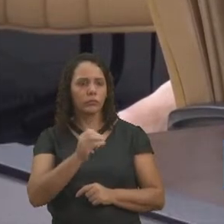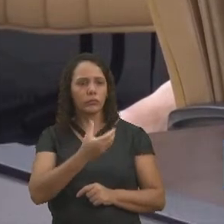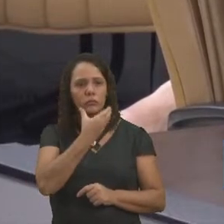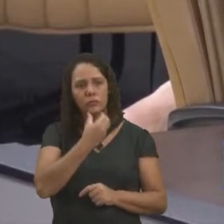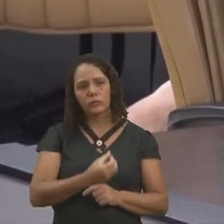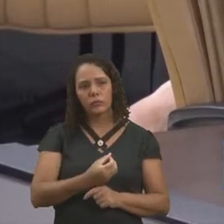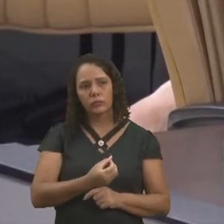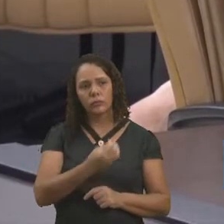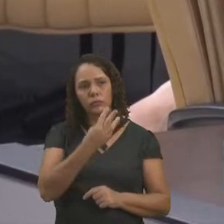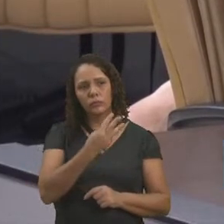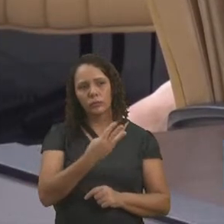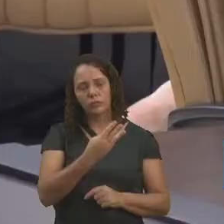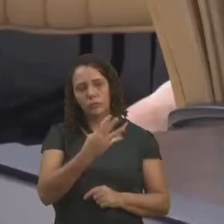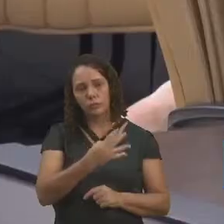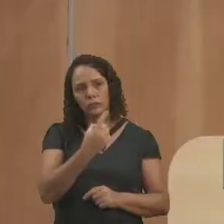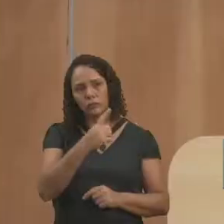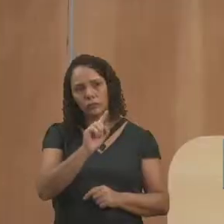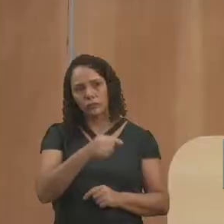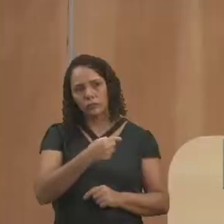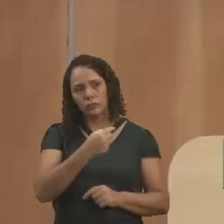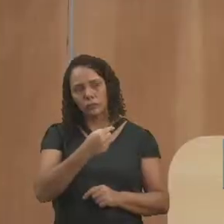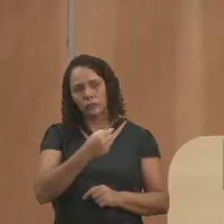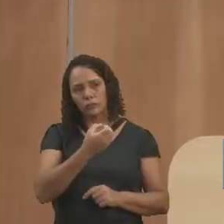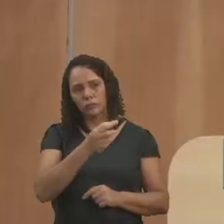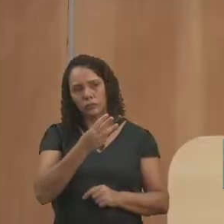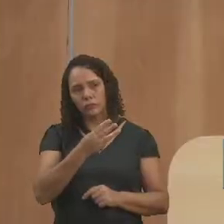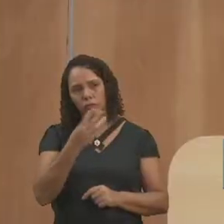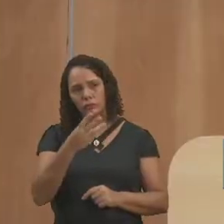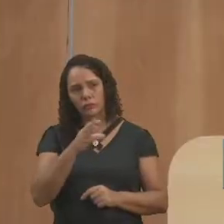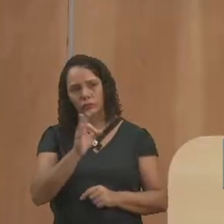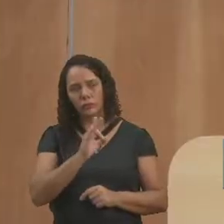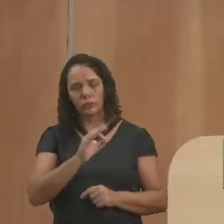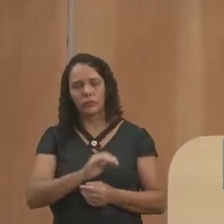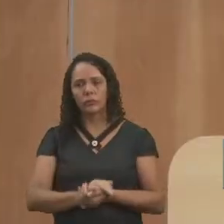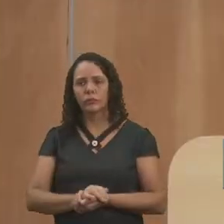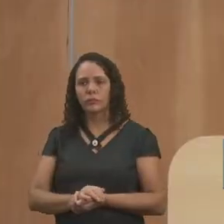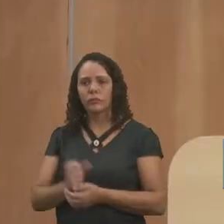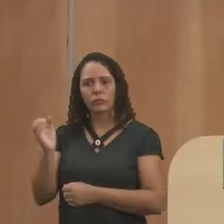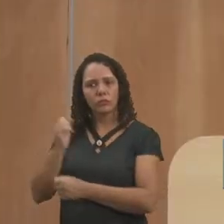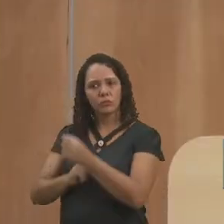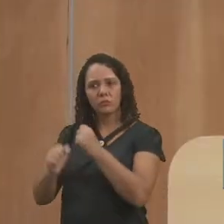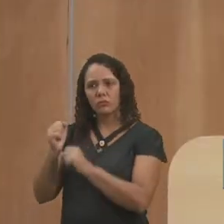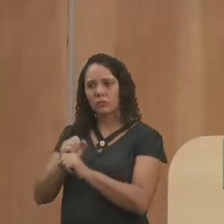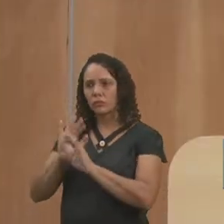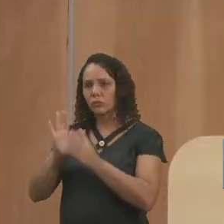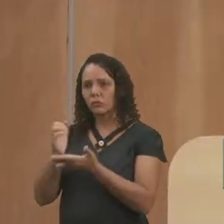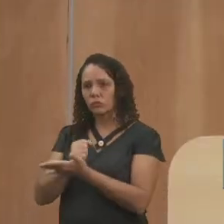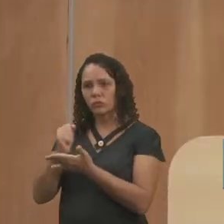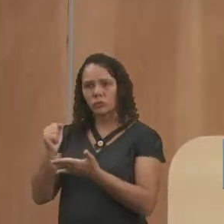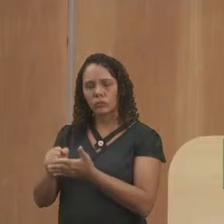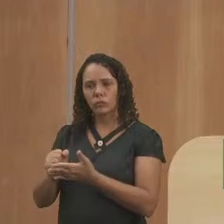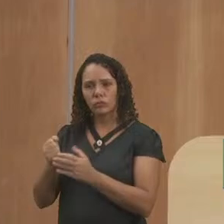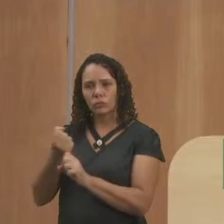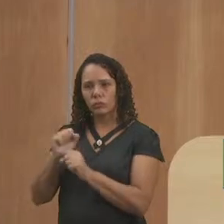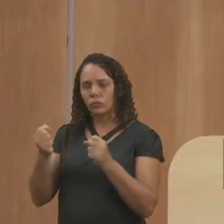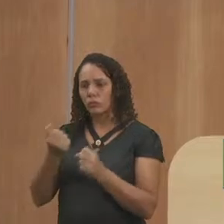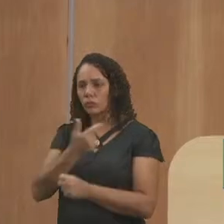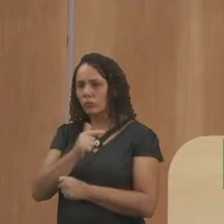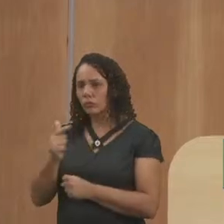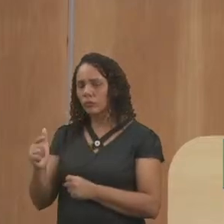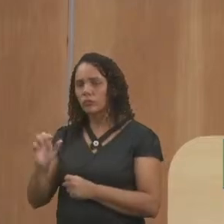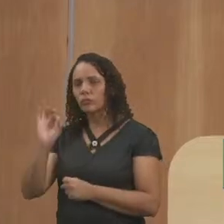estava 41,33%. Desde ano passado não tivemos grandes contratações, como vocês podem ter visto aí. O